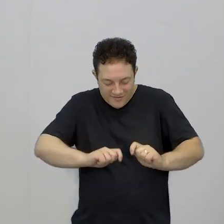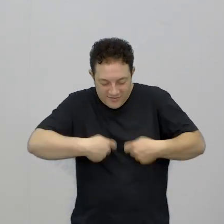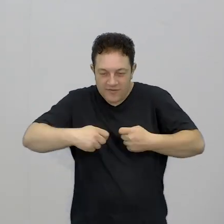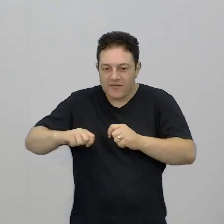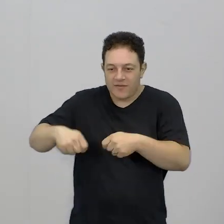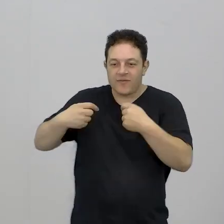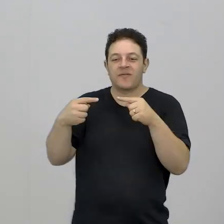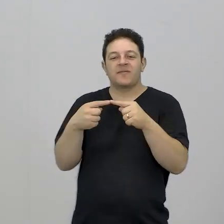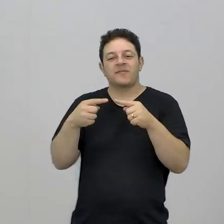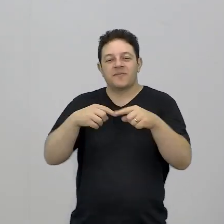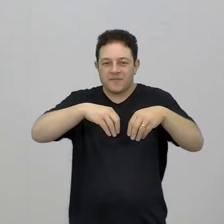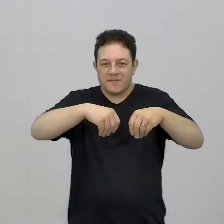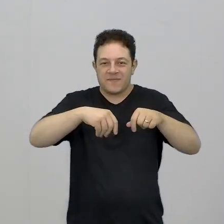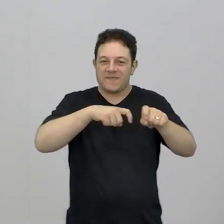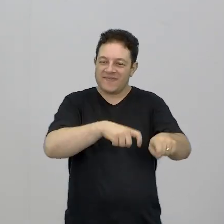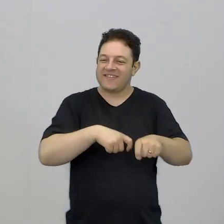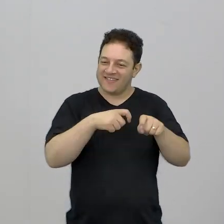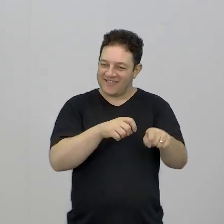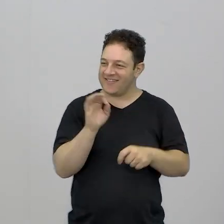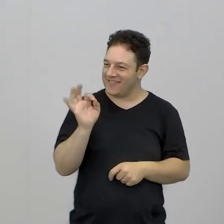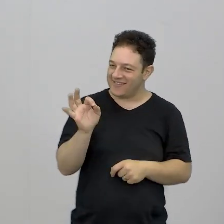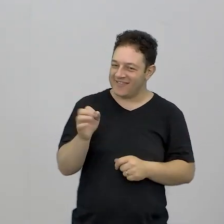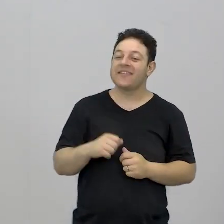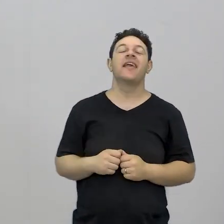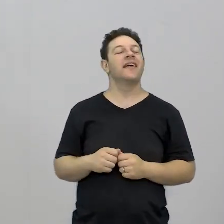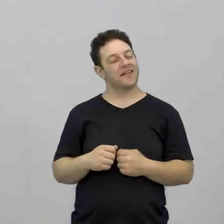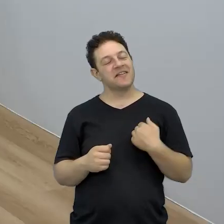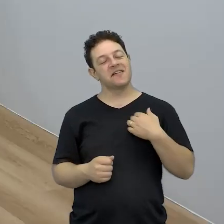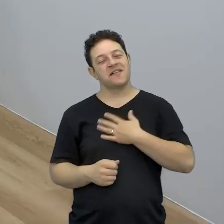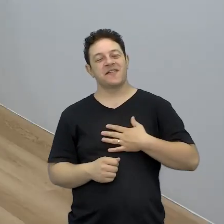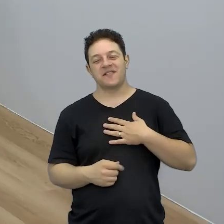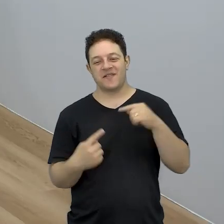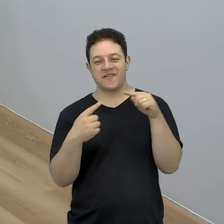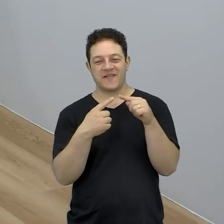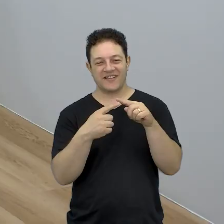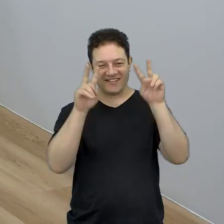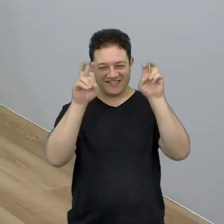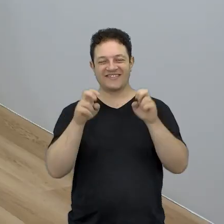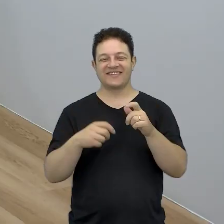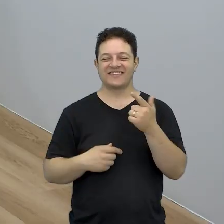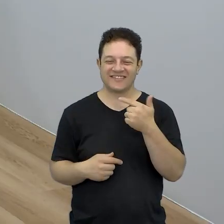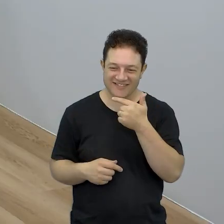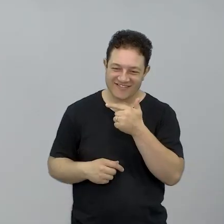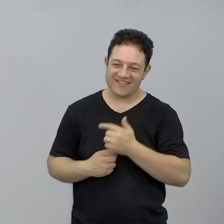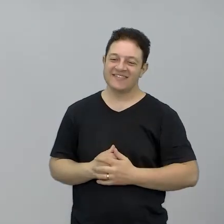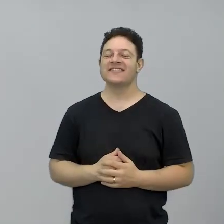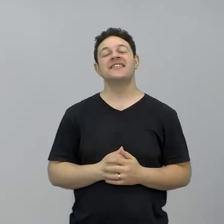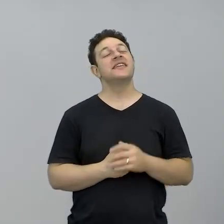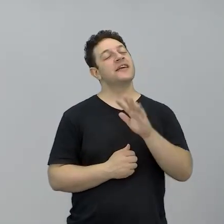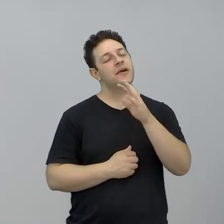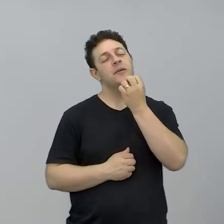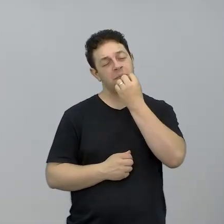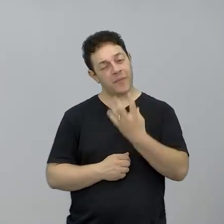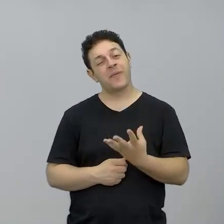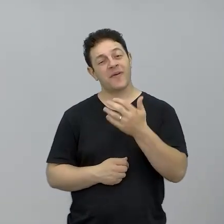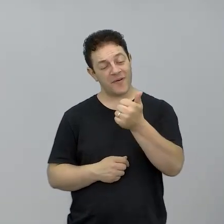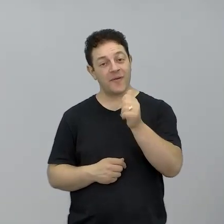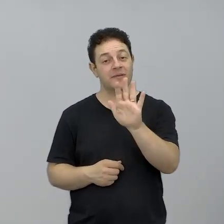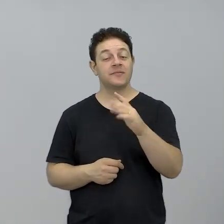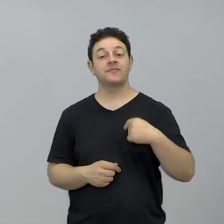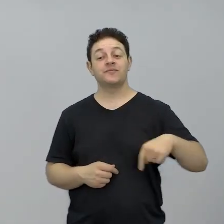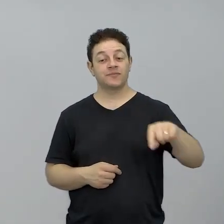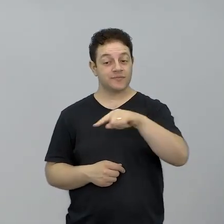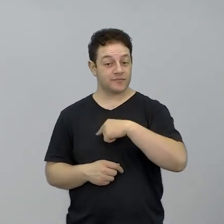aí do solo na sua vestimenta. Exato, já entrei no clima, né, do componente. Muito bom. E aí, gente, né, a